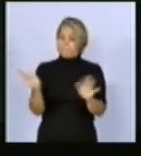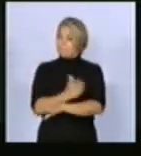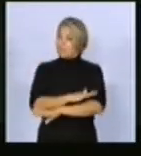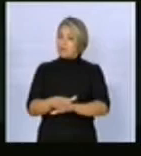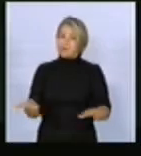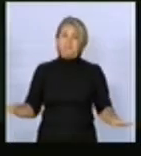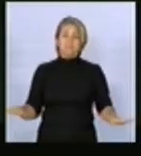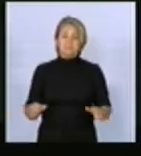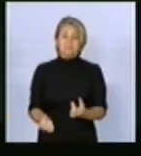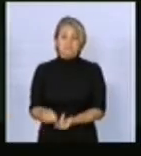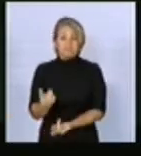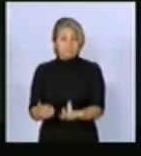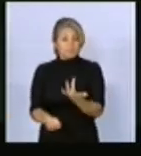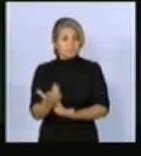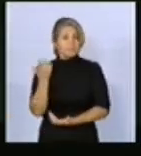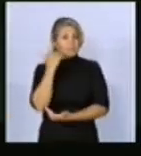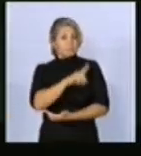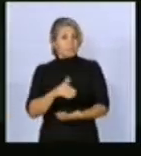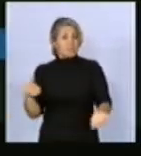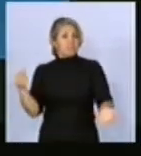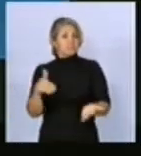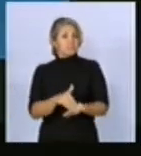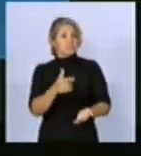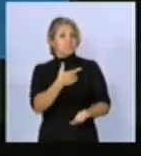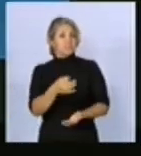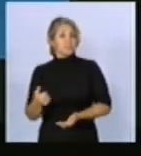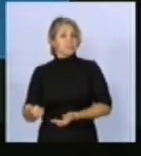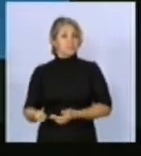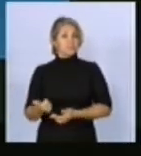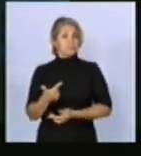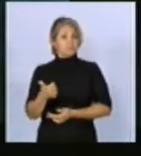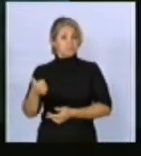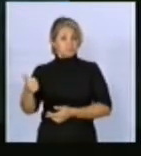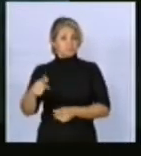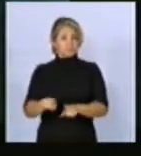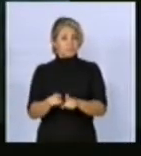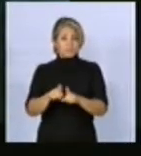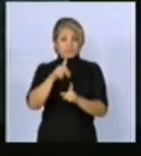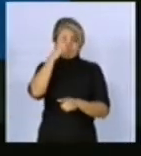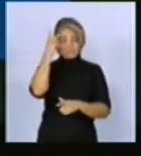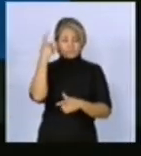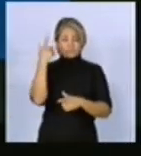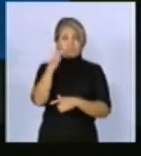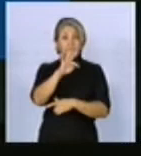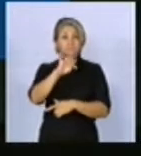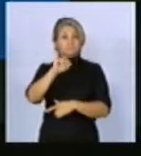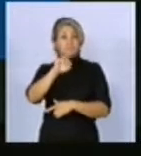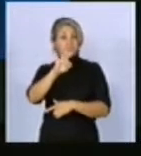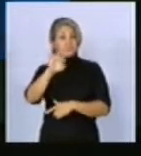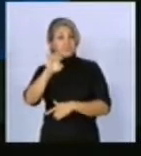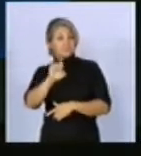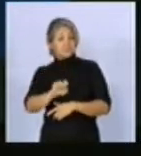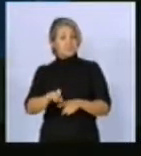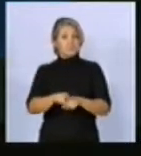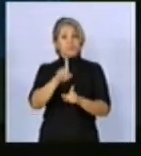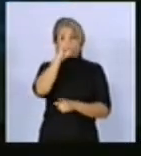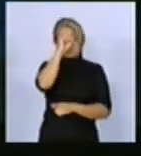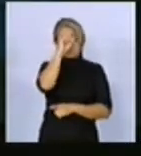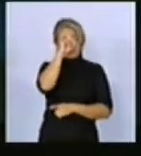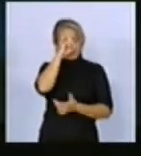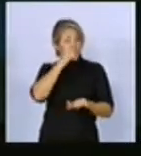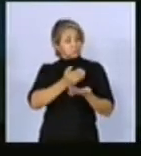as queimadas vão continuar até 2021 em Mineiros do Tietê também no interior paulista o pronto-socorro agora